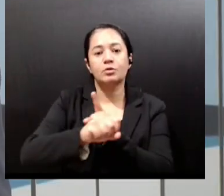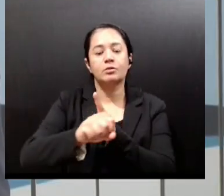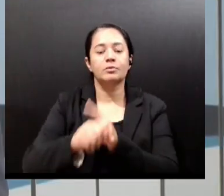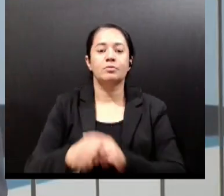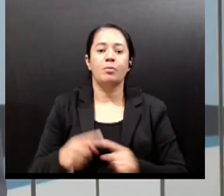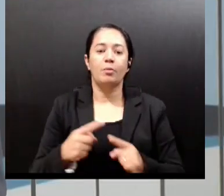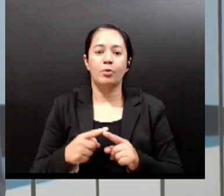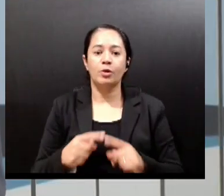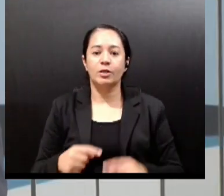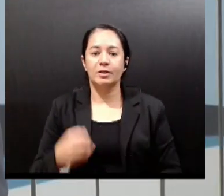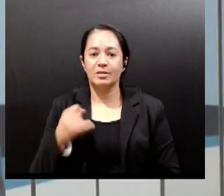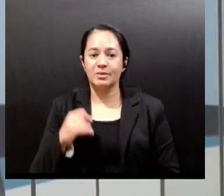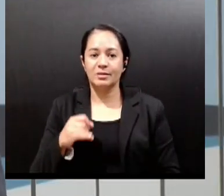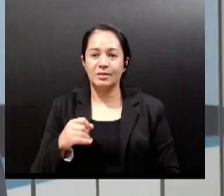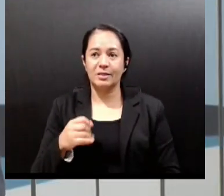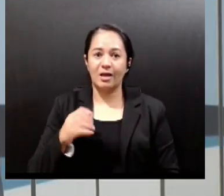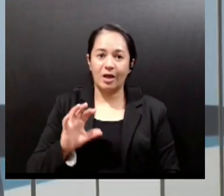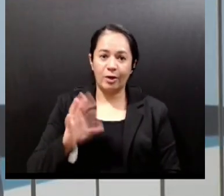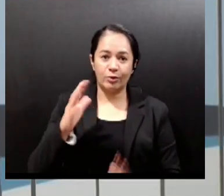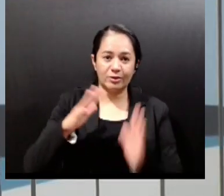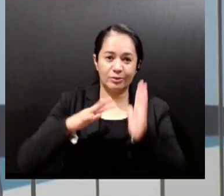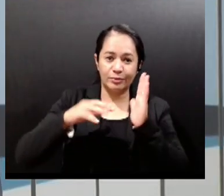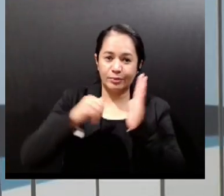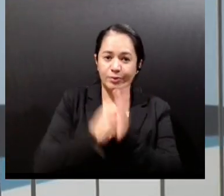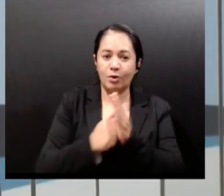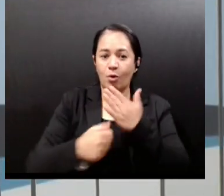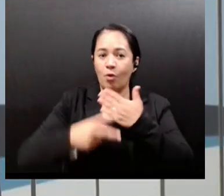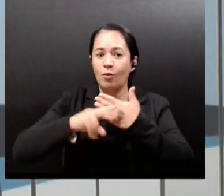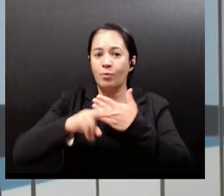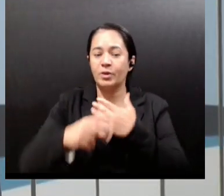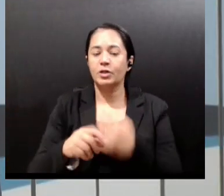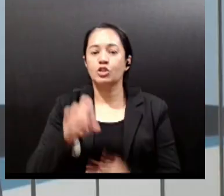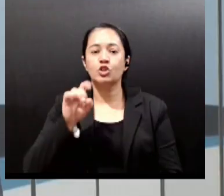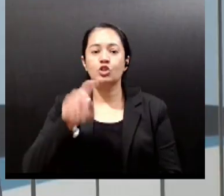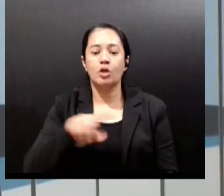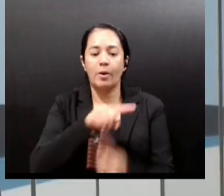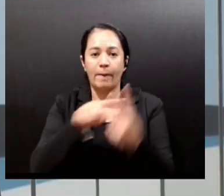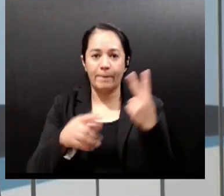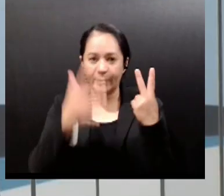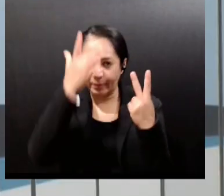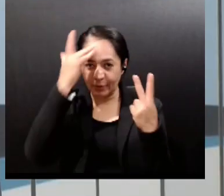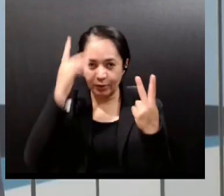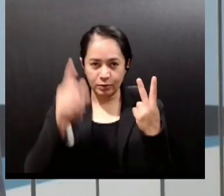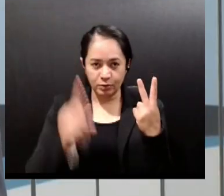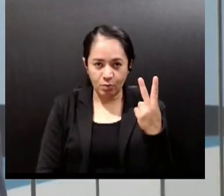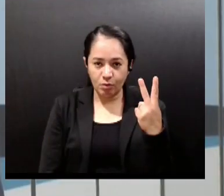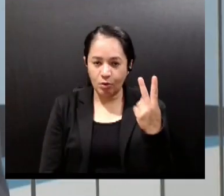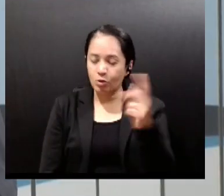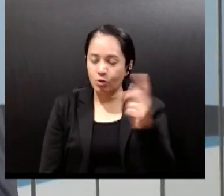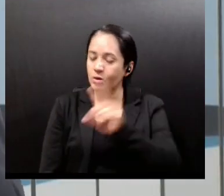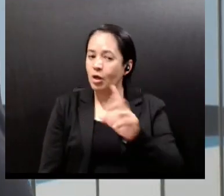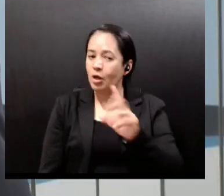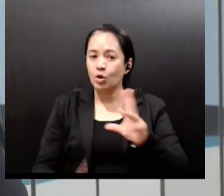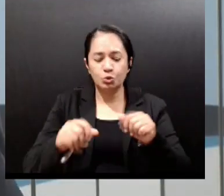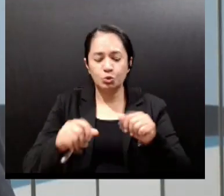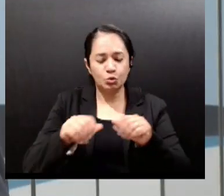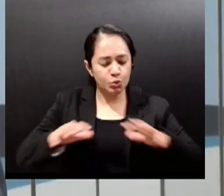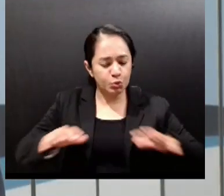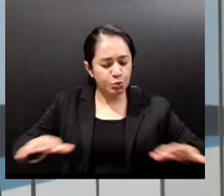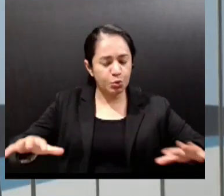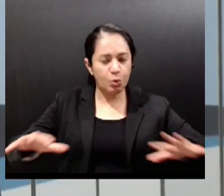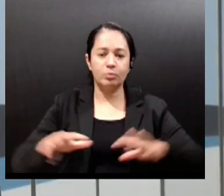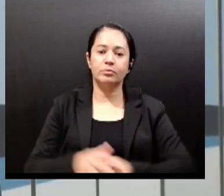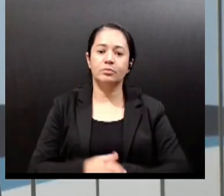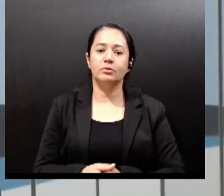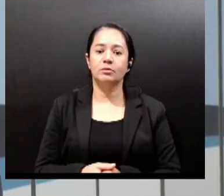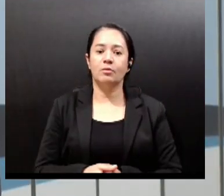algum acidente, o impacto não é para 2 pessoas que estão na motocicleta, é todo o entorno que você tem. Então essa